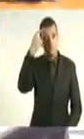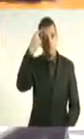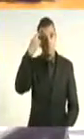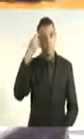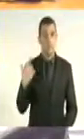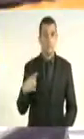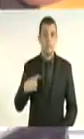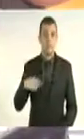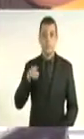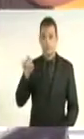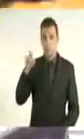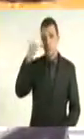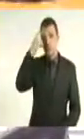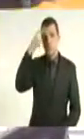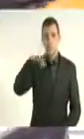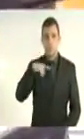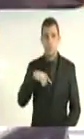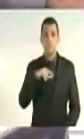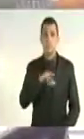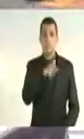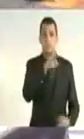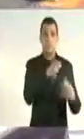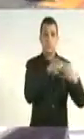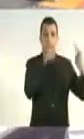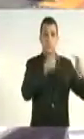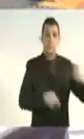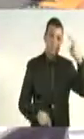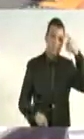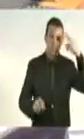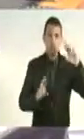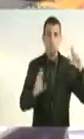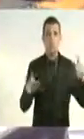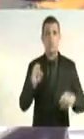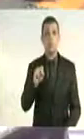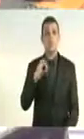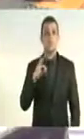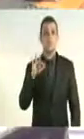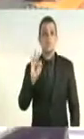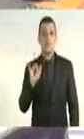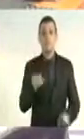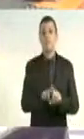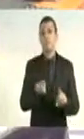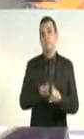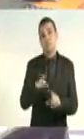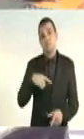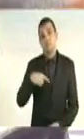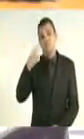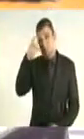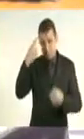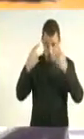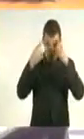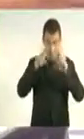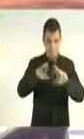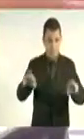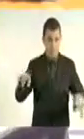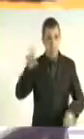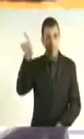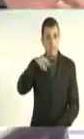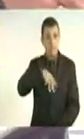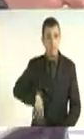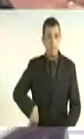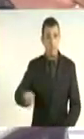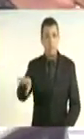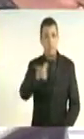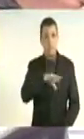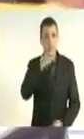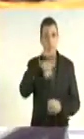outra. Então, o próprio Supremo Tribunal Federal ele não é unânime nas decisões. Os ministros votam de um jeito, outros